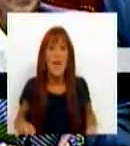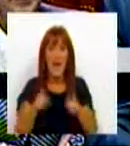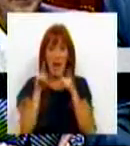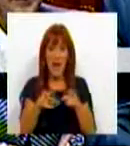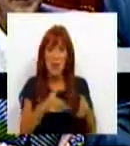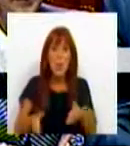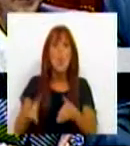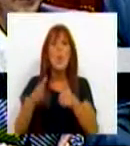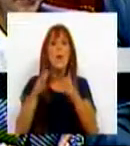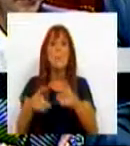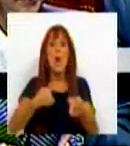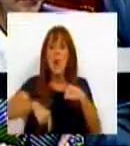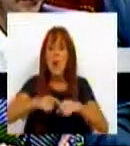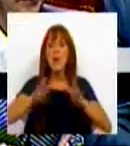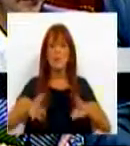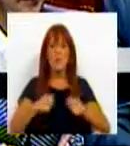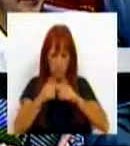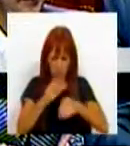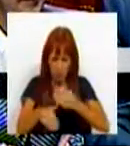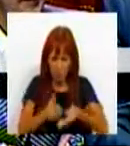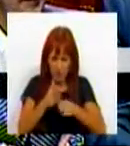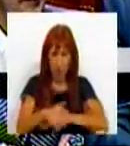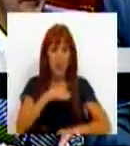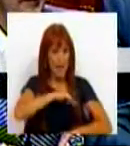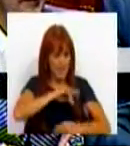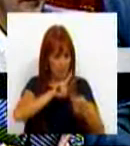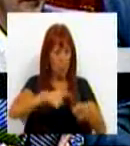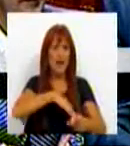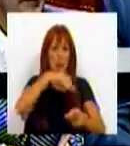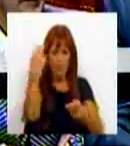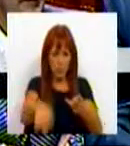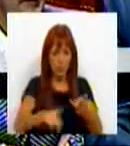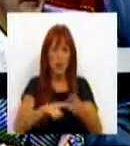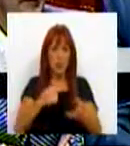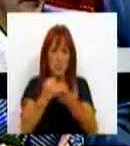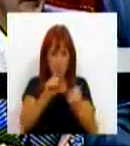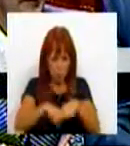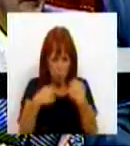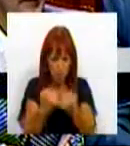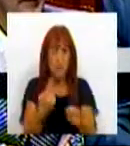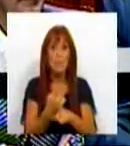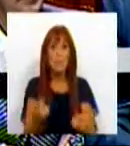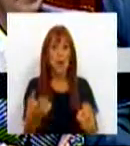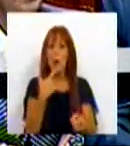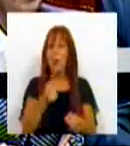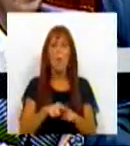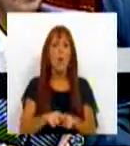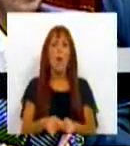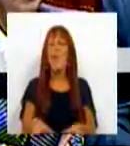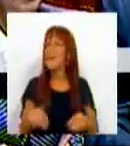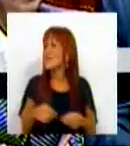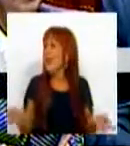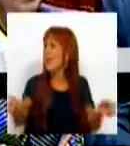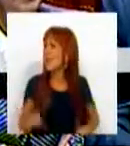é a trajetória que nós temos de prosseguir em salários, em pensões, em apoios sociais, porque não nos podemos